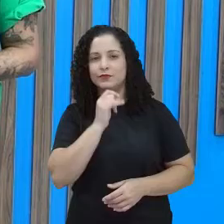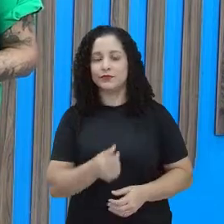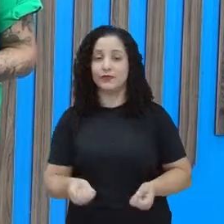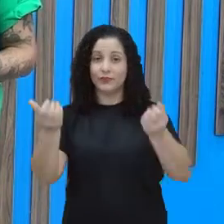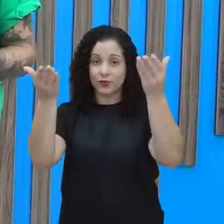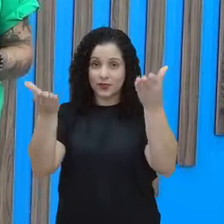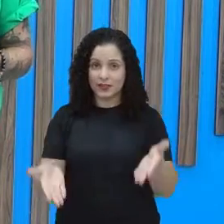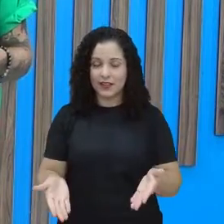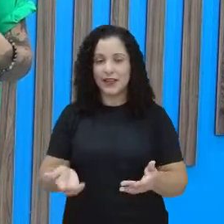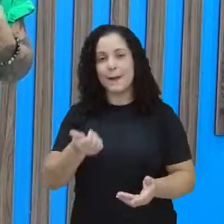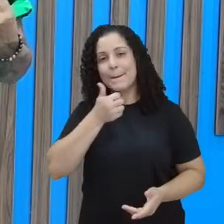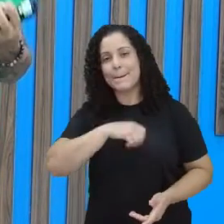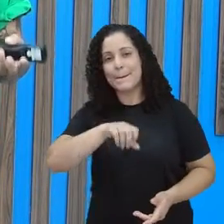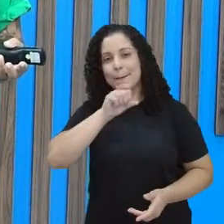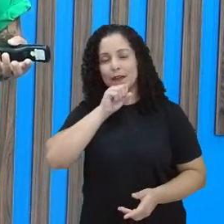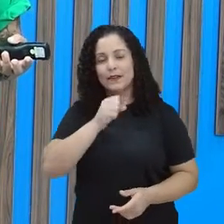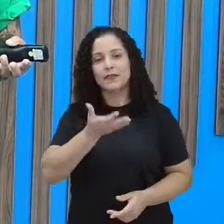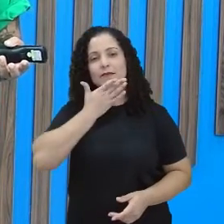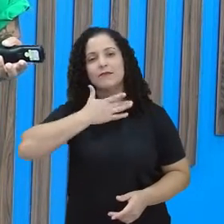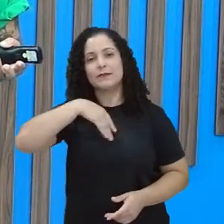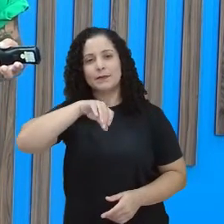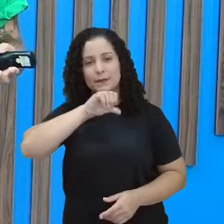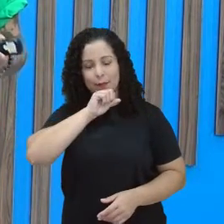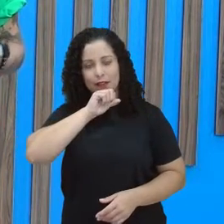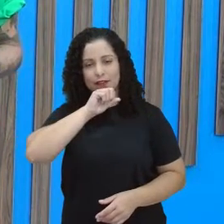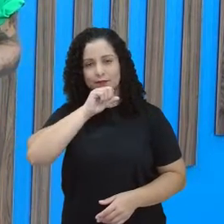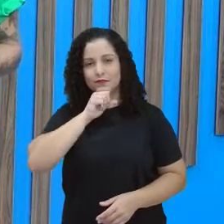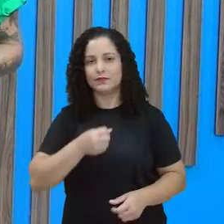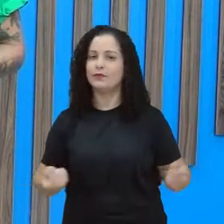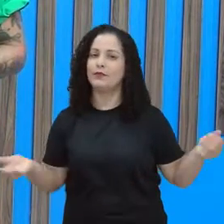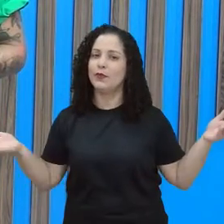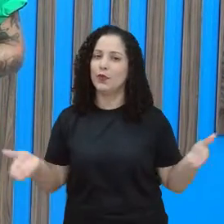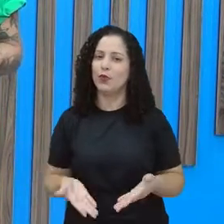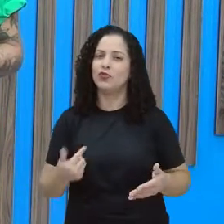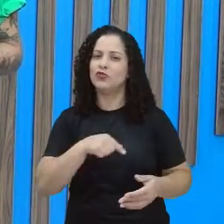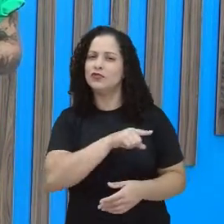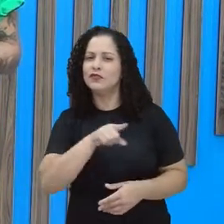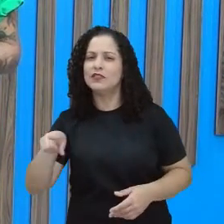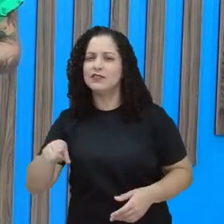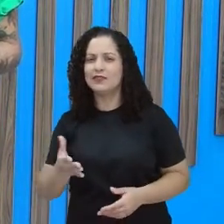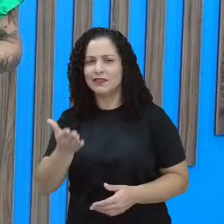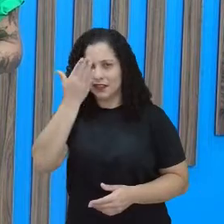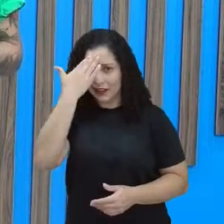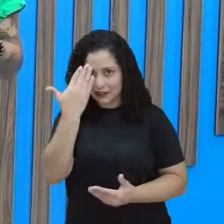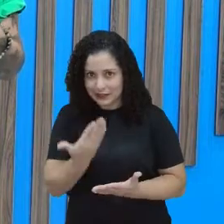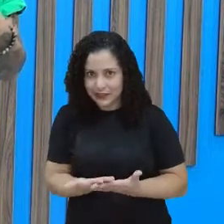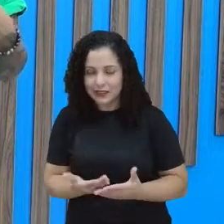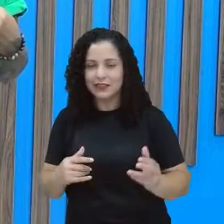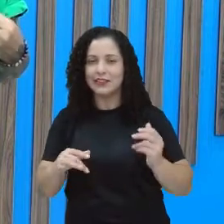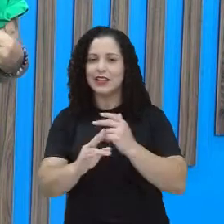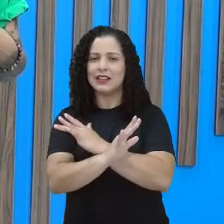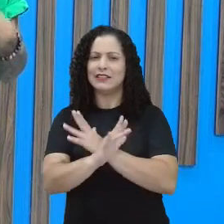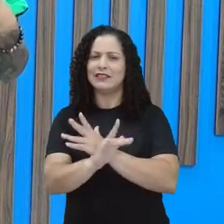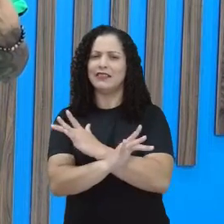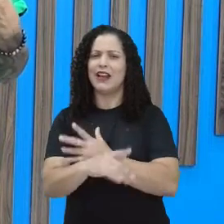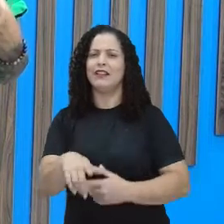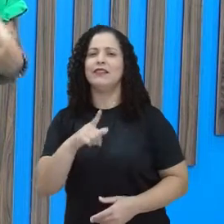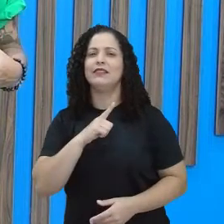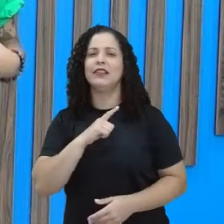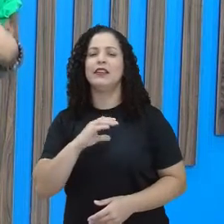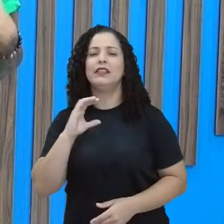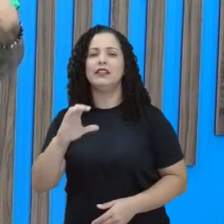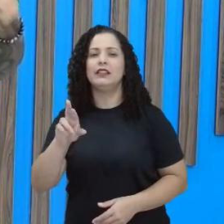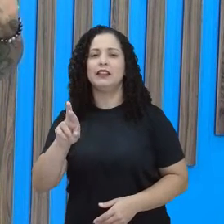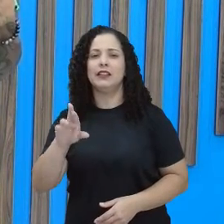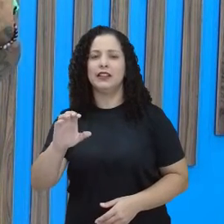você que é mãe ou que é pai, hoje você acha que a nossa cidade tem creches boas,